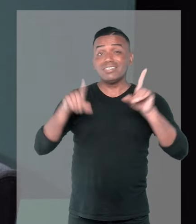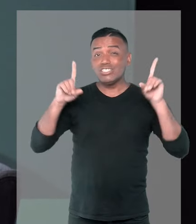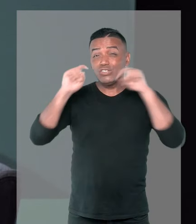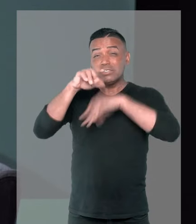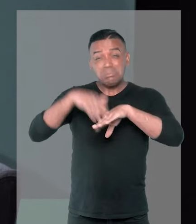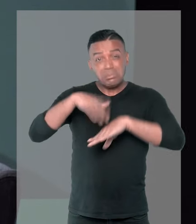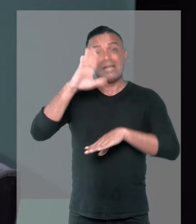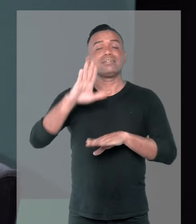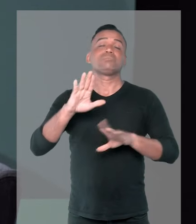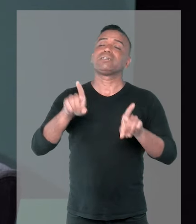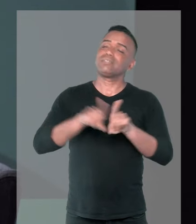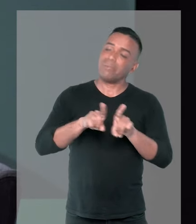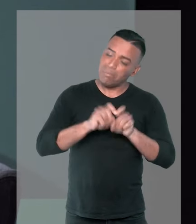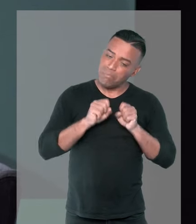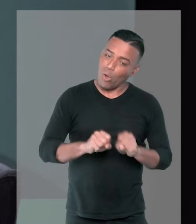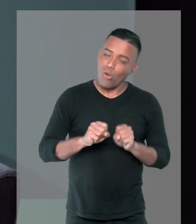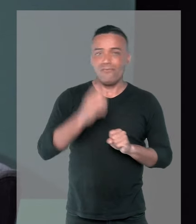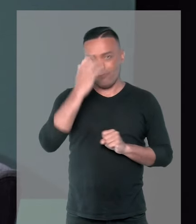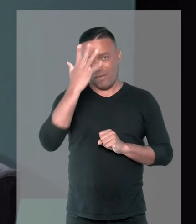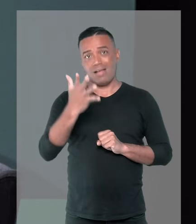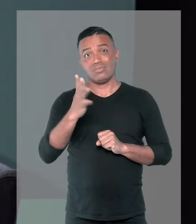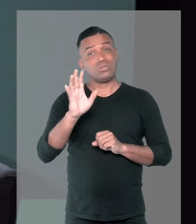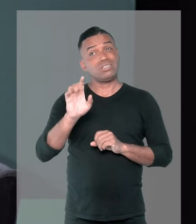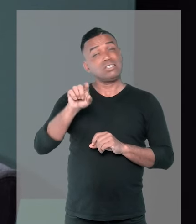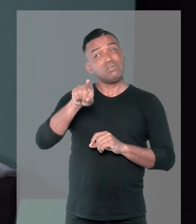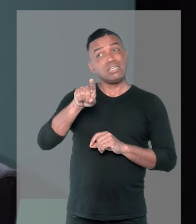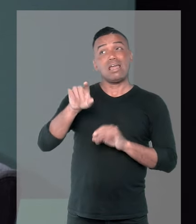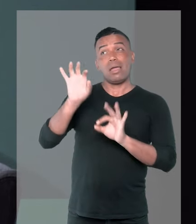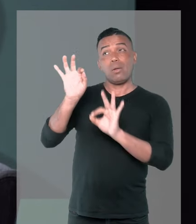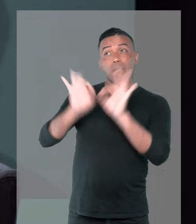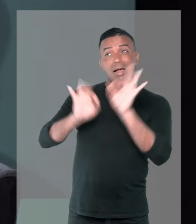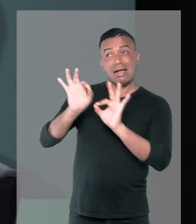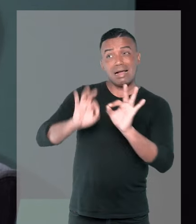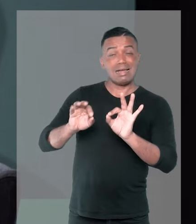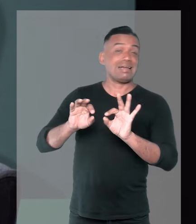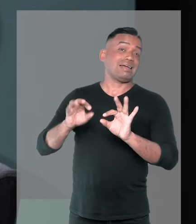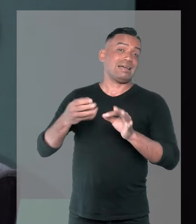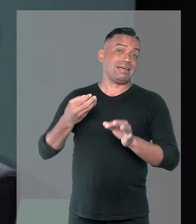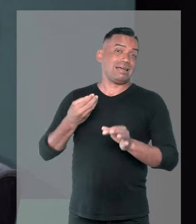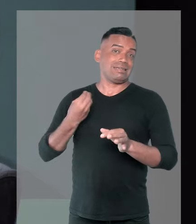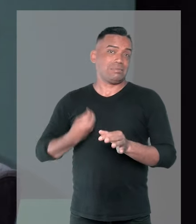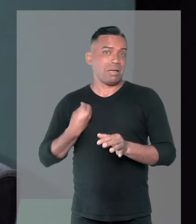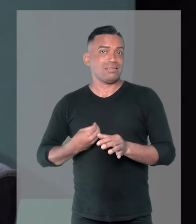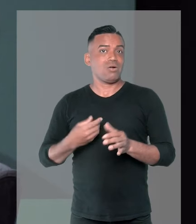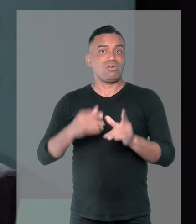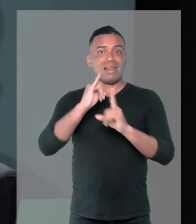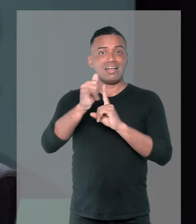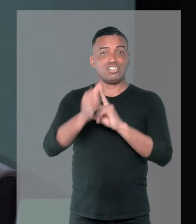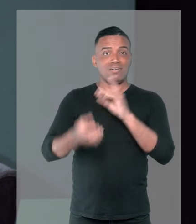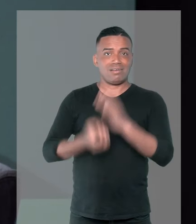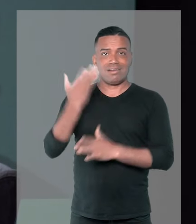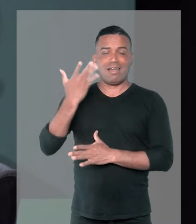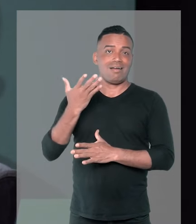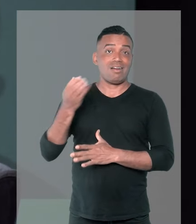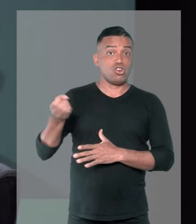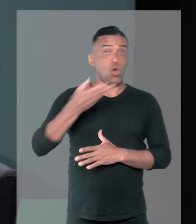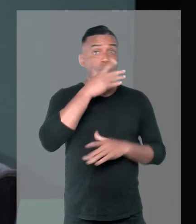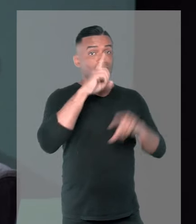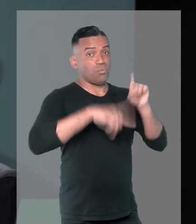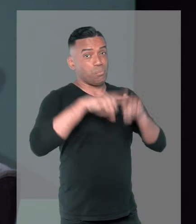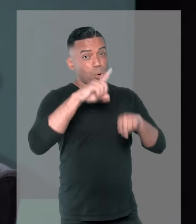ser muito mais fácil do que você orquestrar a participação de uma comunidade numa narrativa que você quer criar o lançamento de um novo